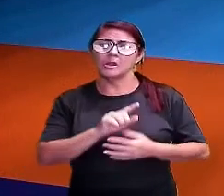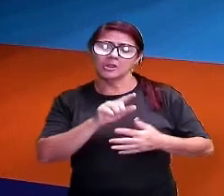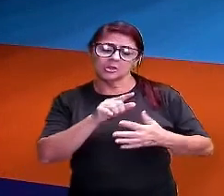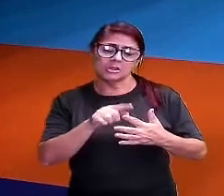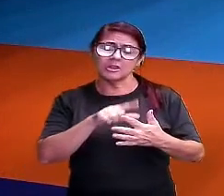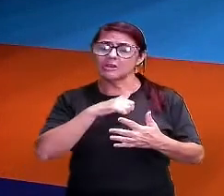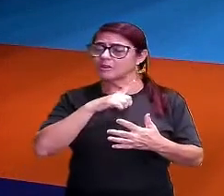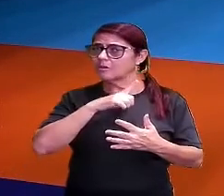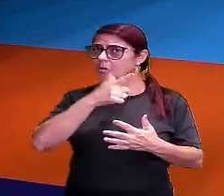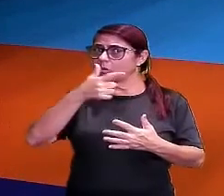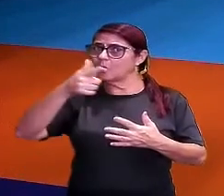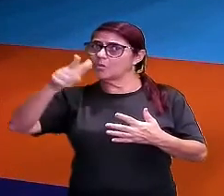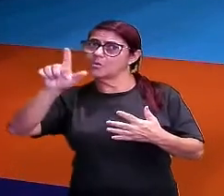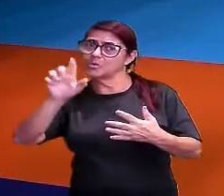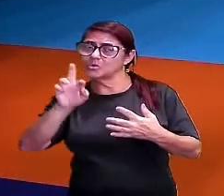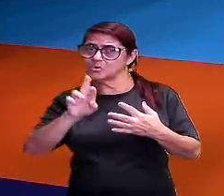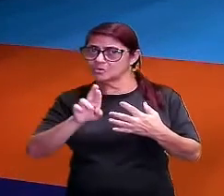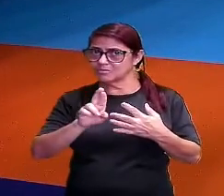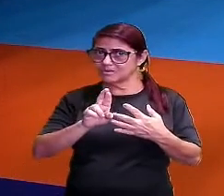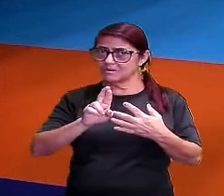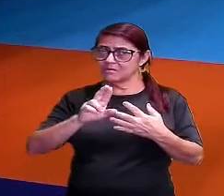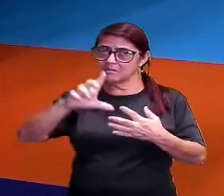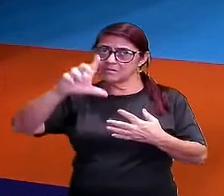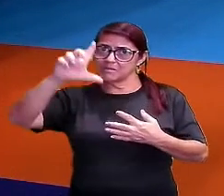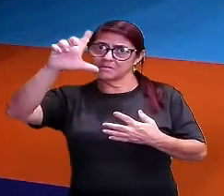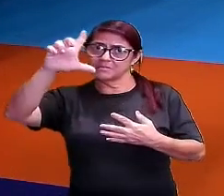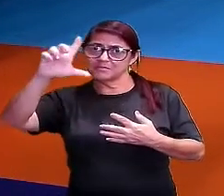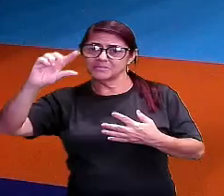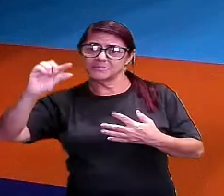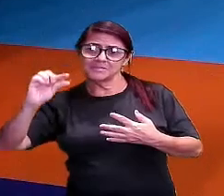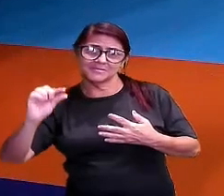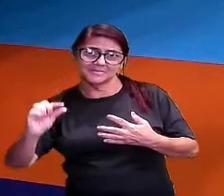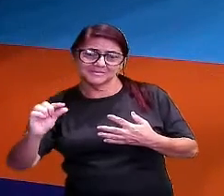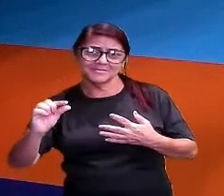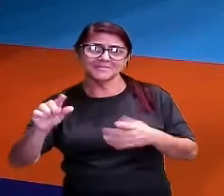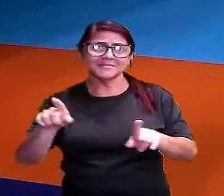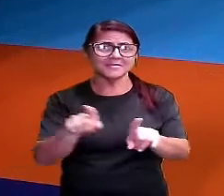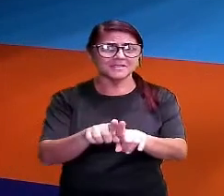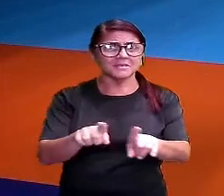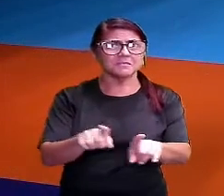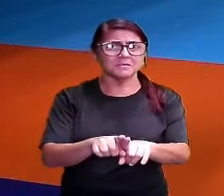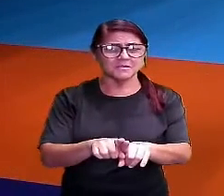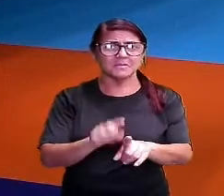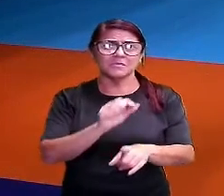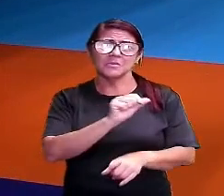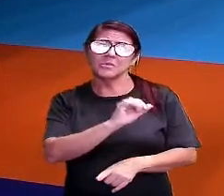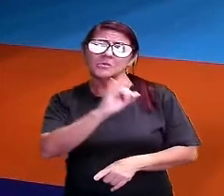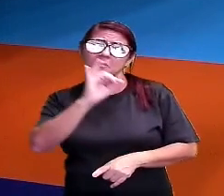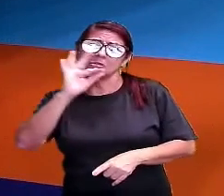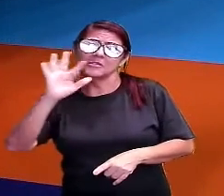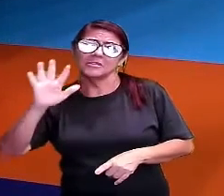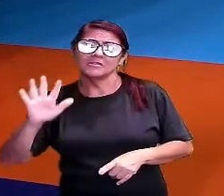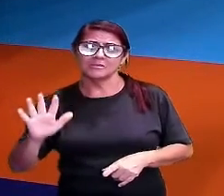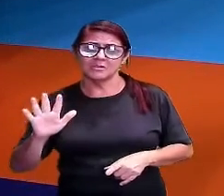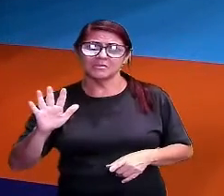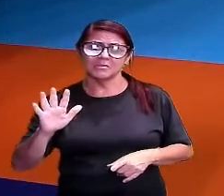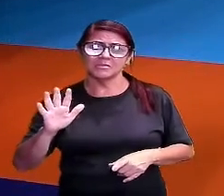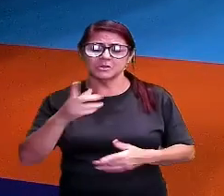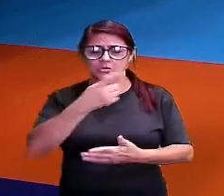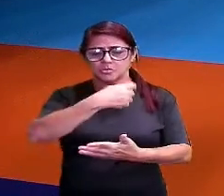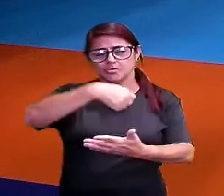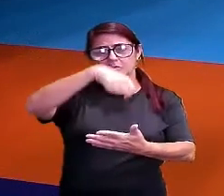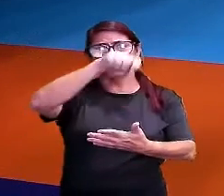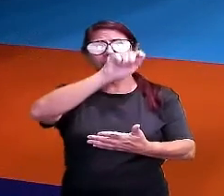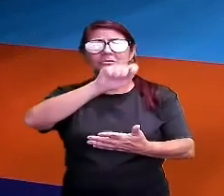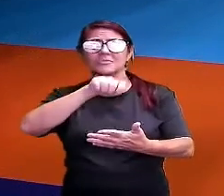oposto, temos o R maiúsculo e o R minúsculo, onde é do alfabeto, o alfabeto